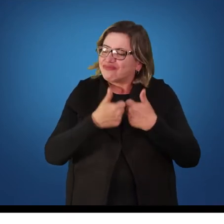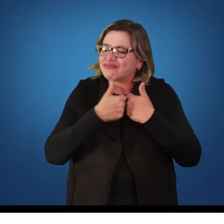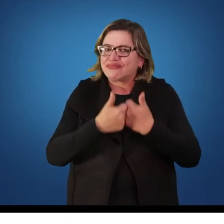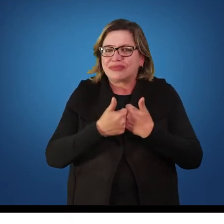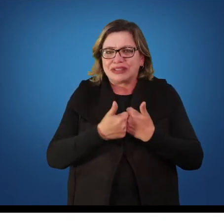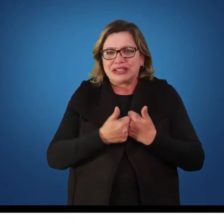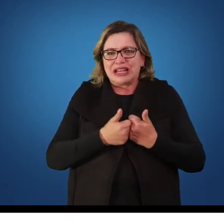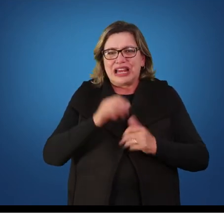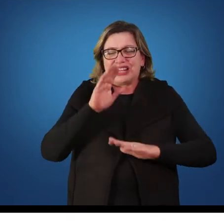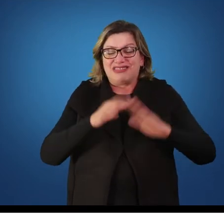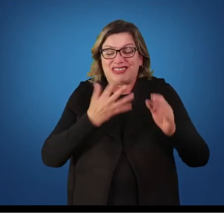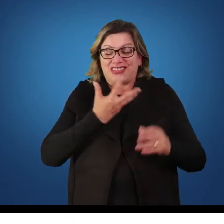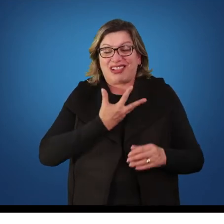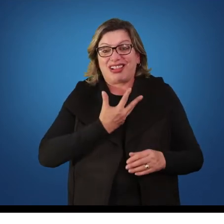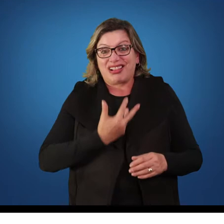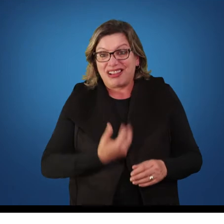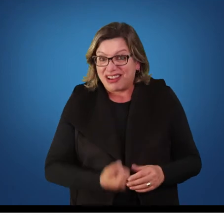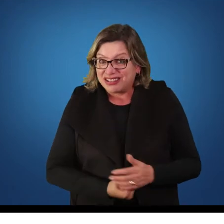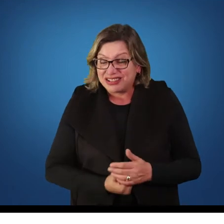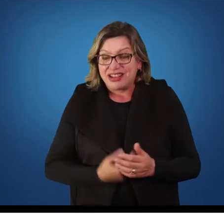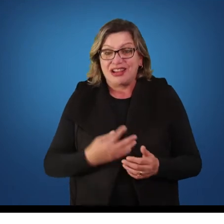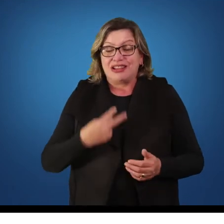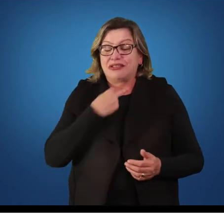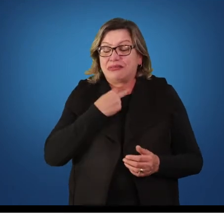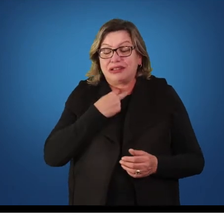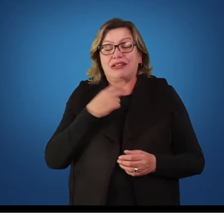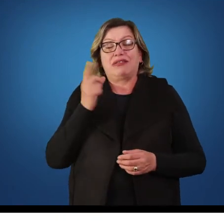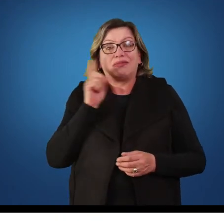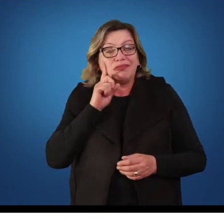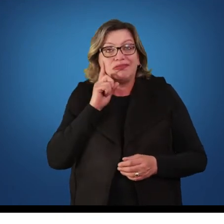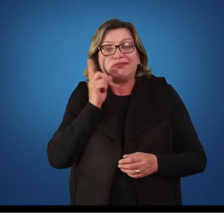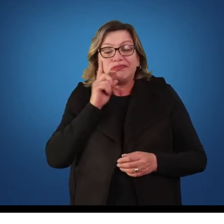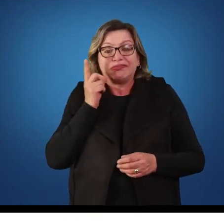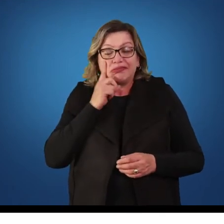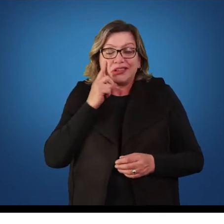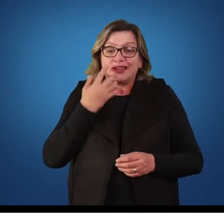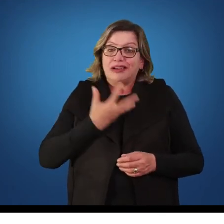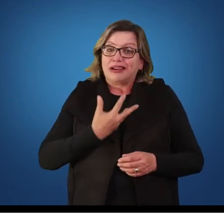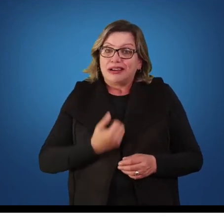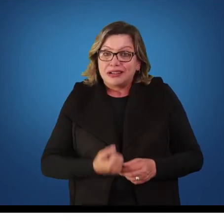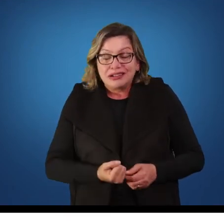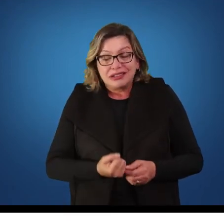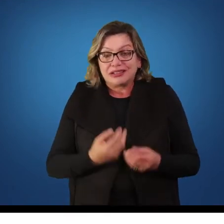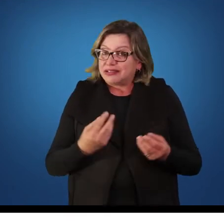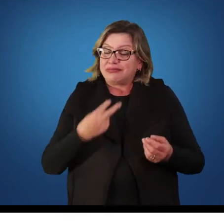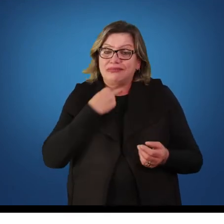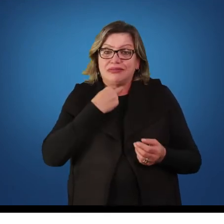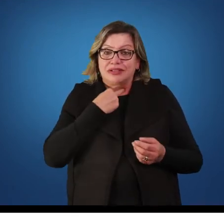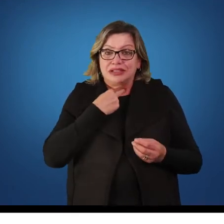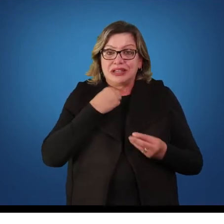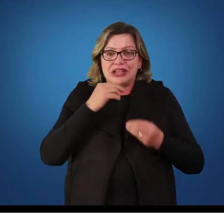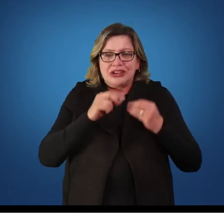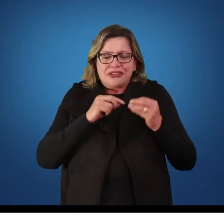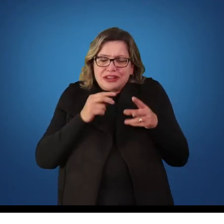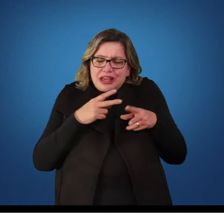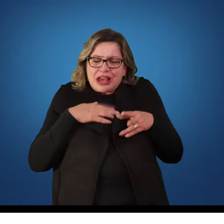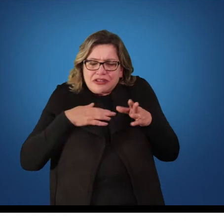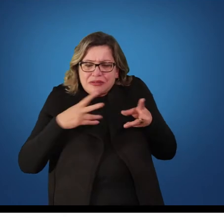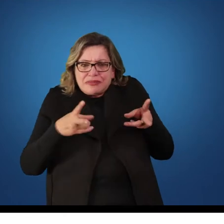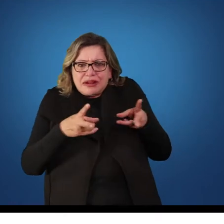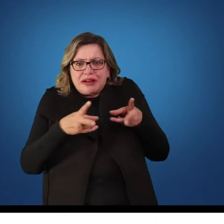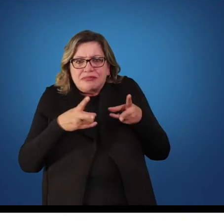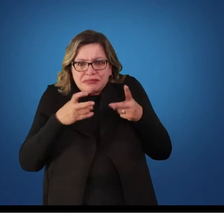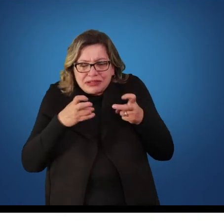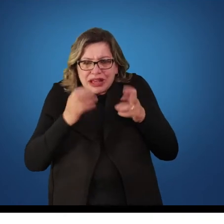enjoar saturar certo atendido até que seja que você vai perceber